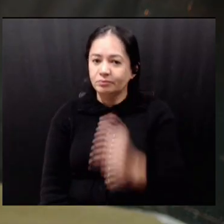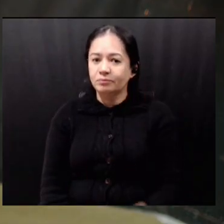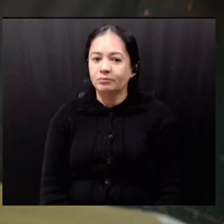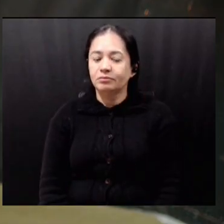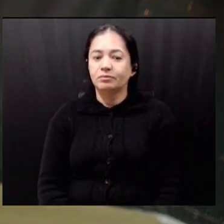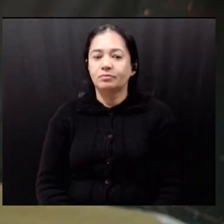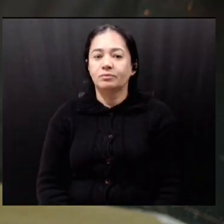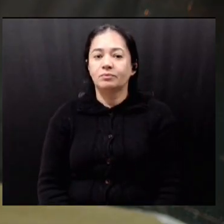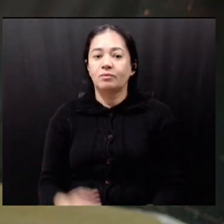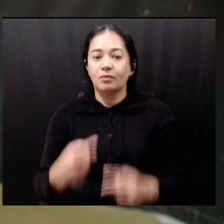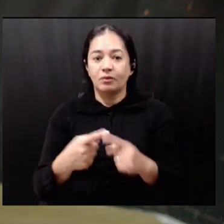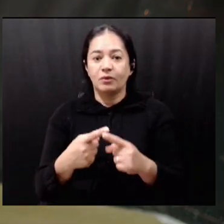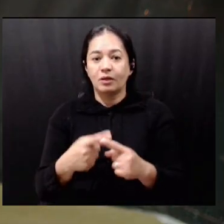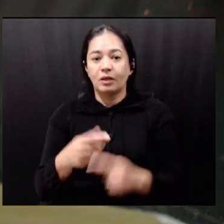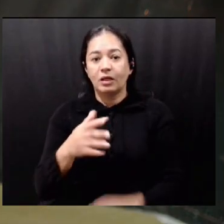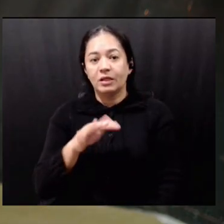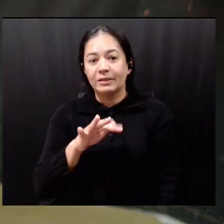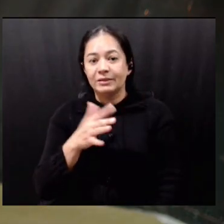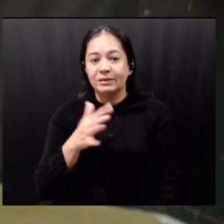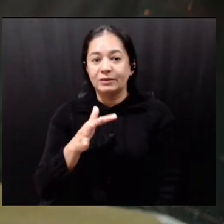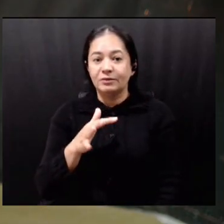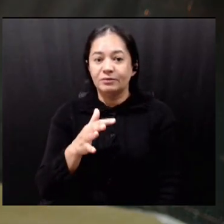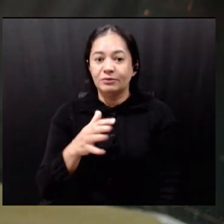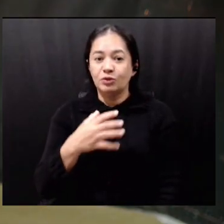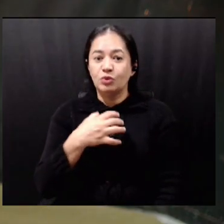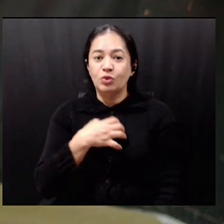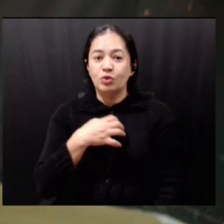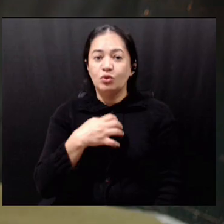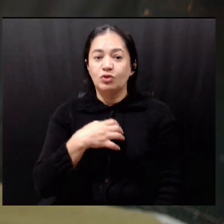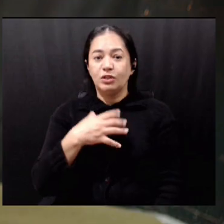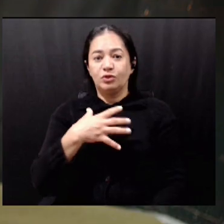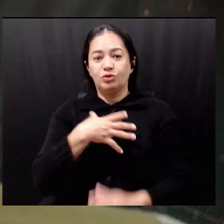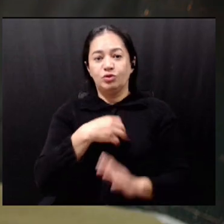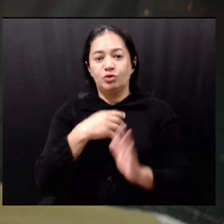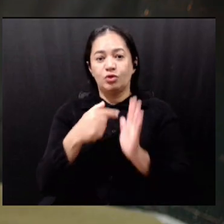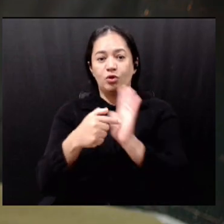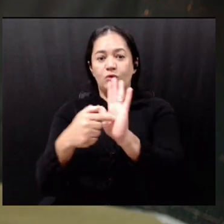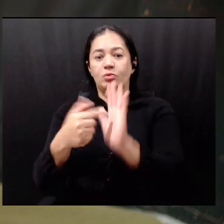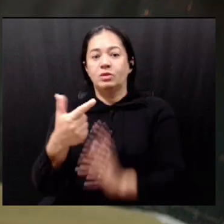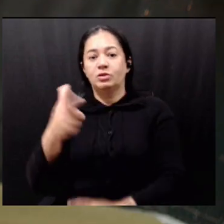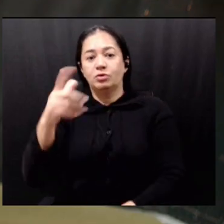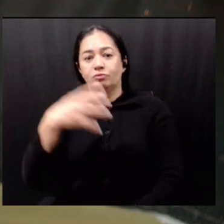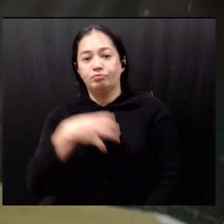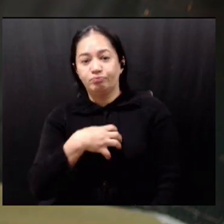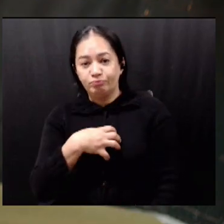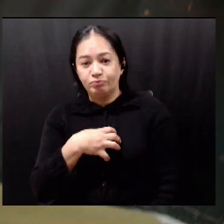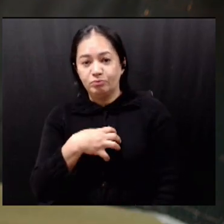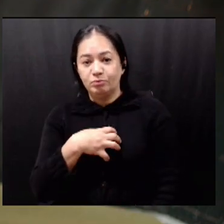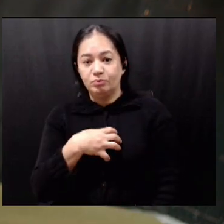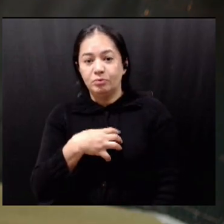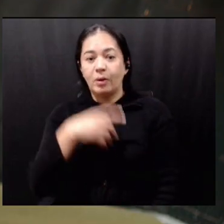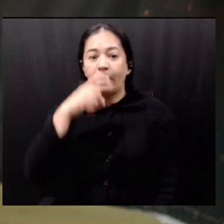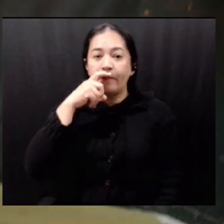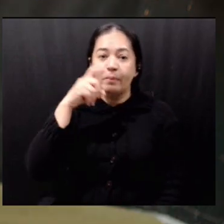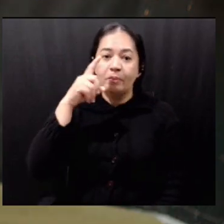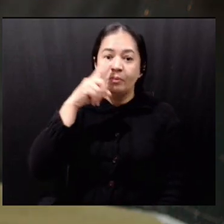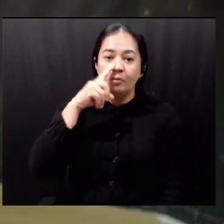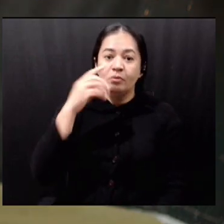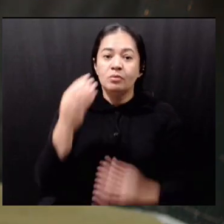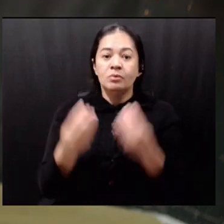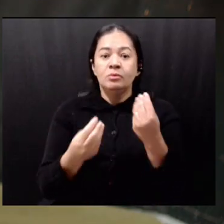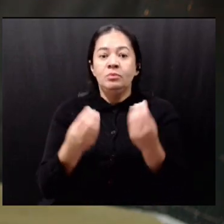daí, essa forma de se comportar de outro jeito, aí os pais vêm com